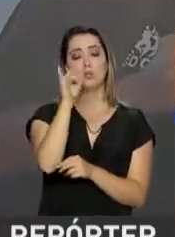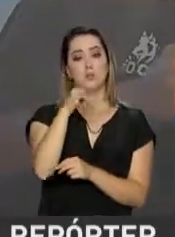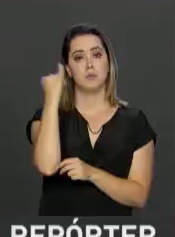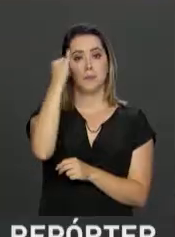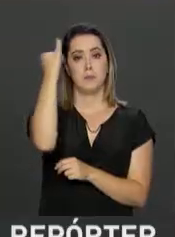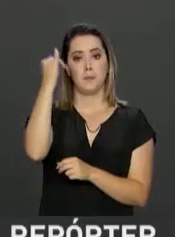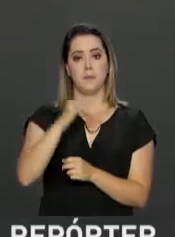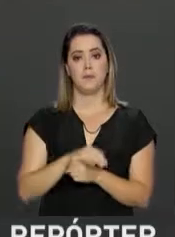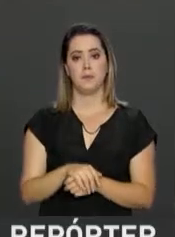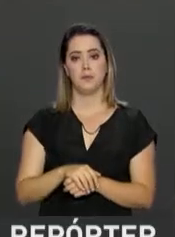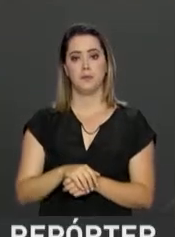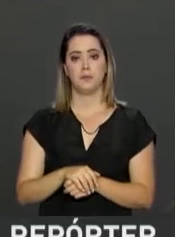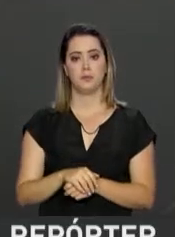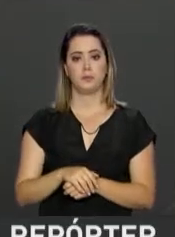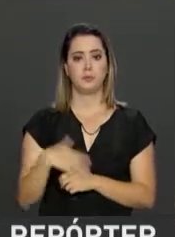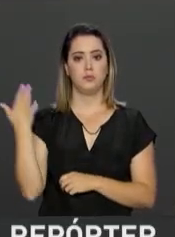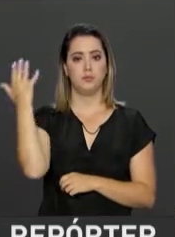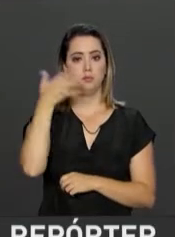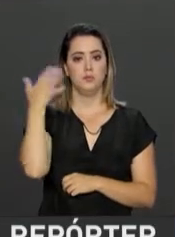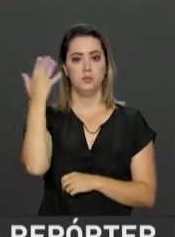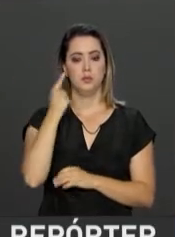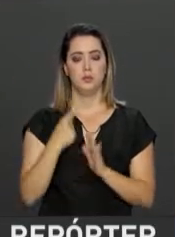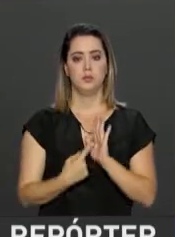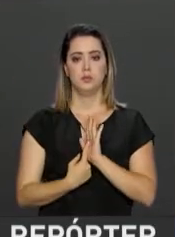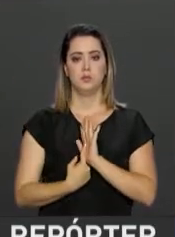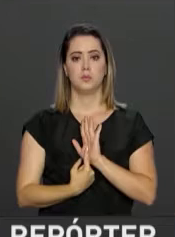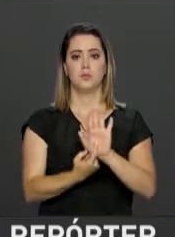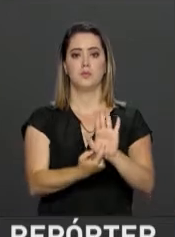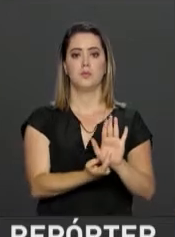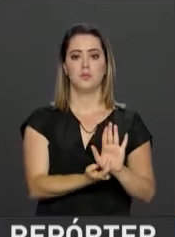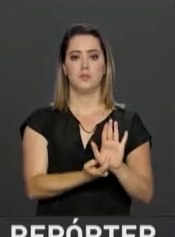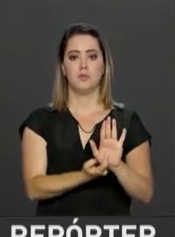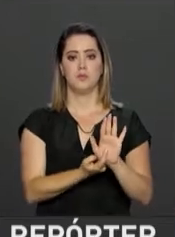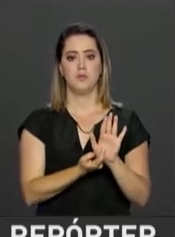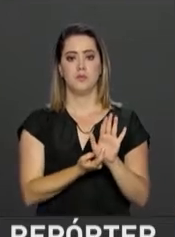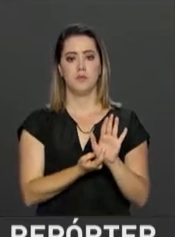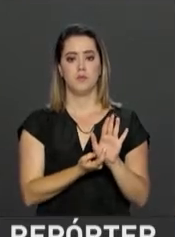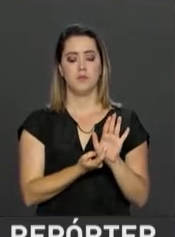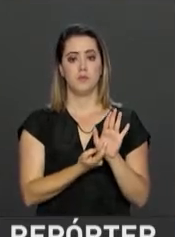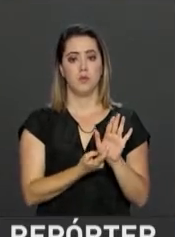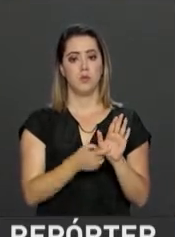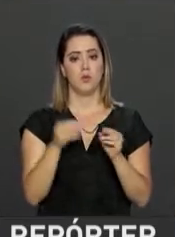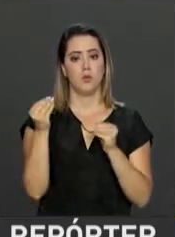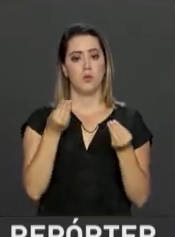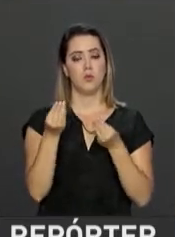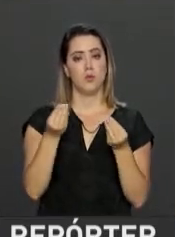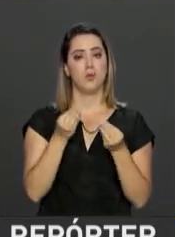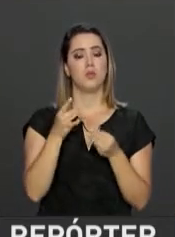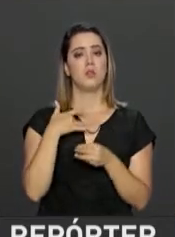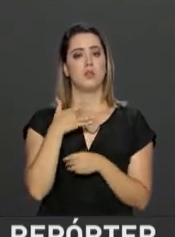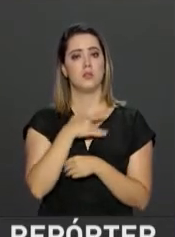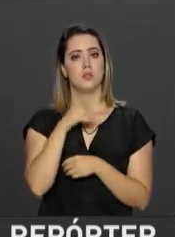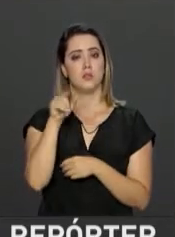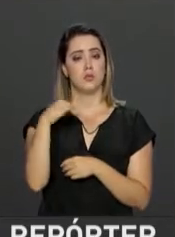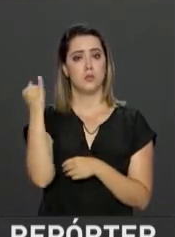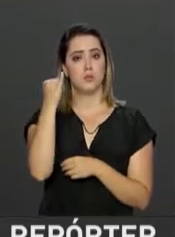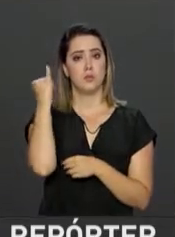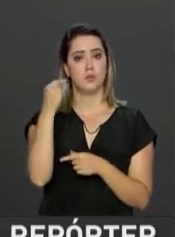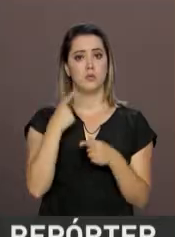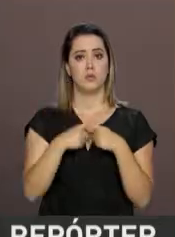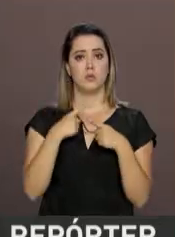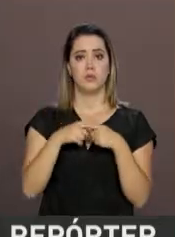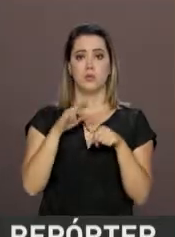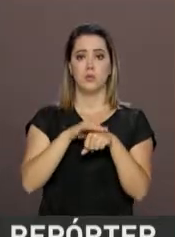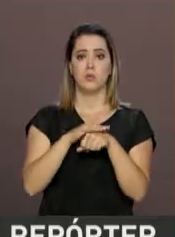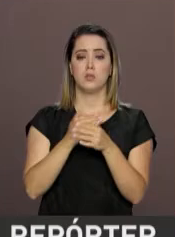na palestra pois é mostrar pra gente como cuidar da saúde é importante porque muitas doenças podem começar pela